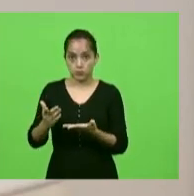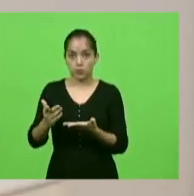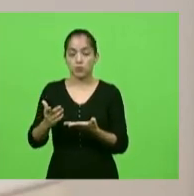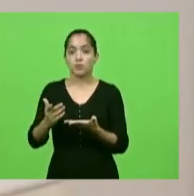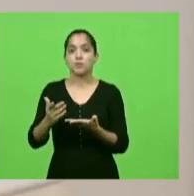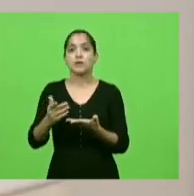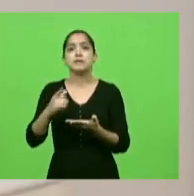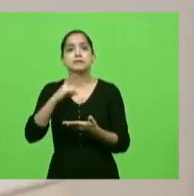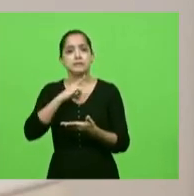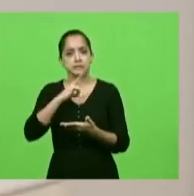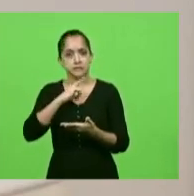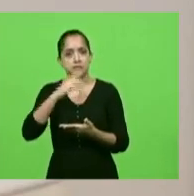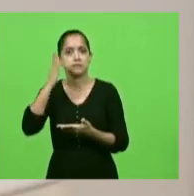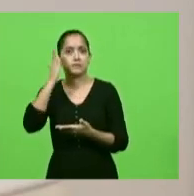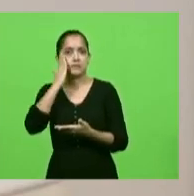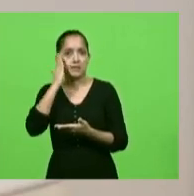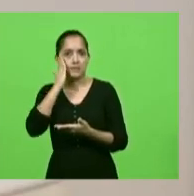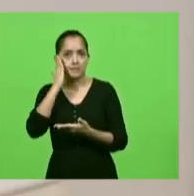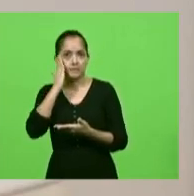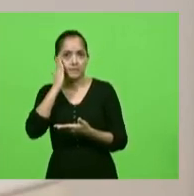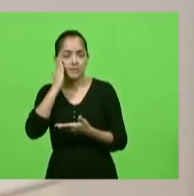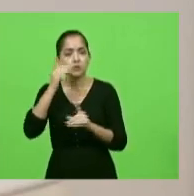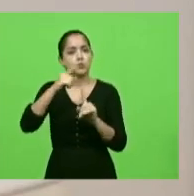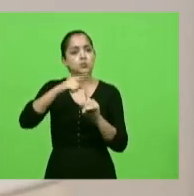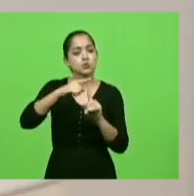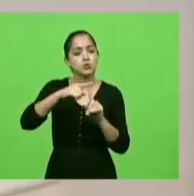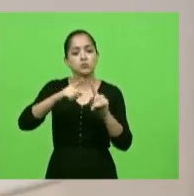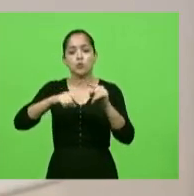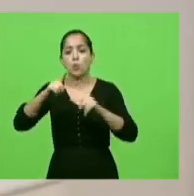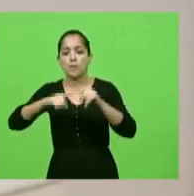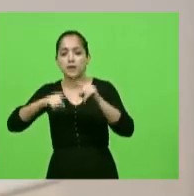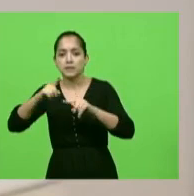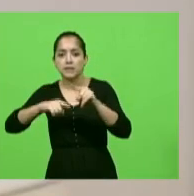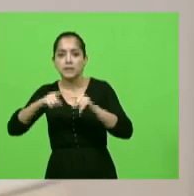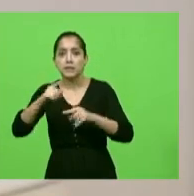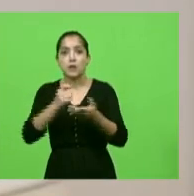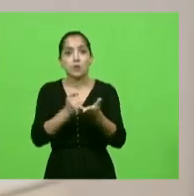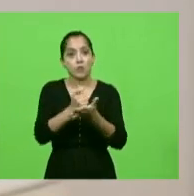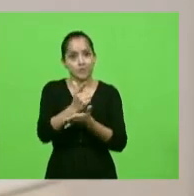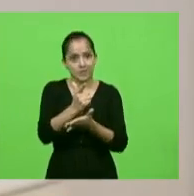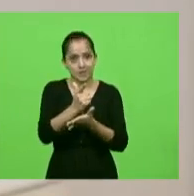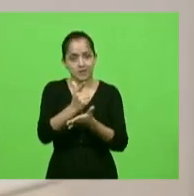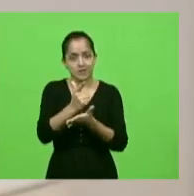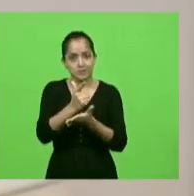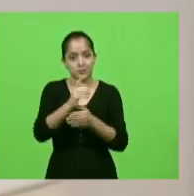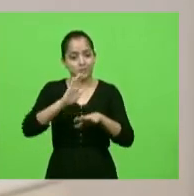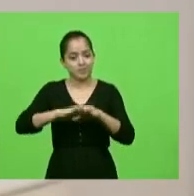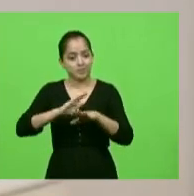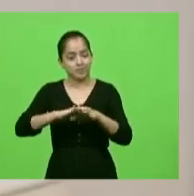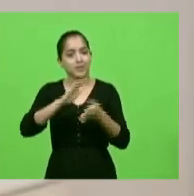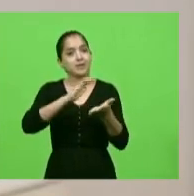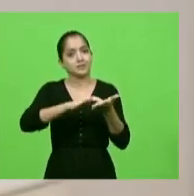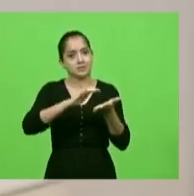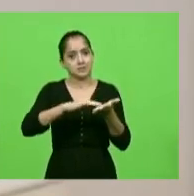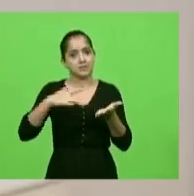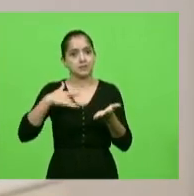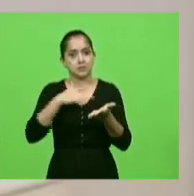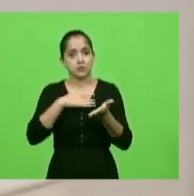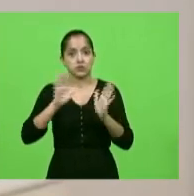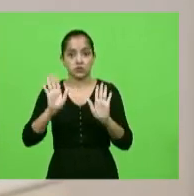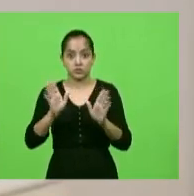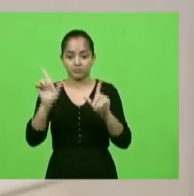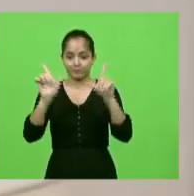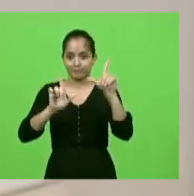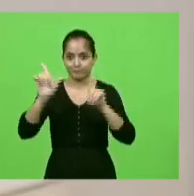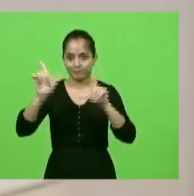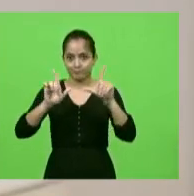tinha conhecimento, inclusive, do tipo de equipamento adquirido pela Secretaria de Estado da Saúde, já que na entrevista coletiva,